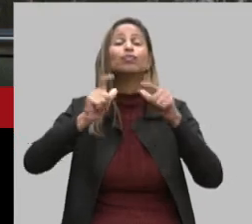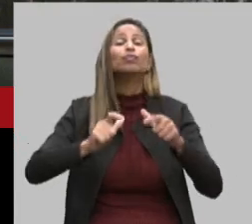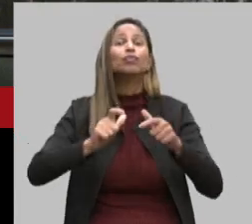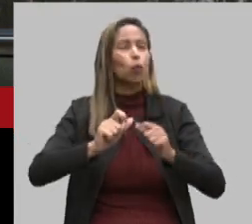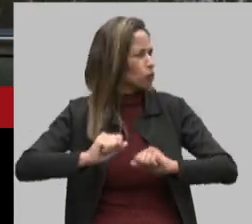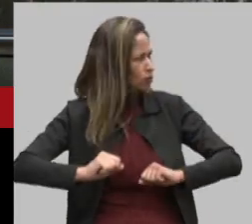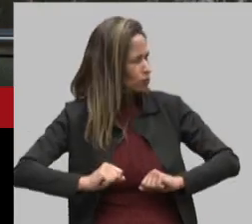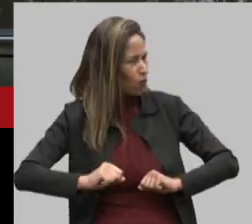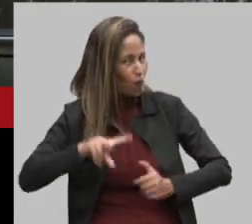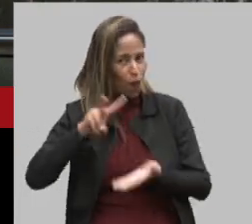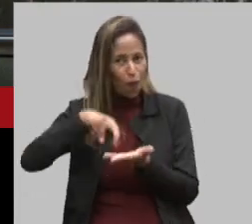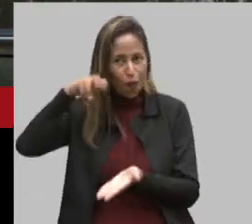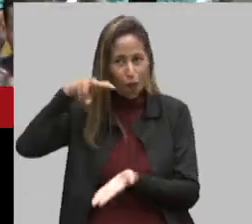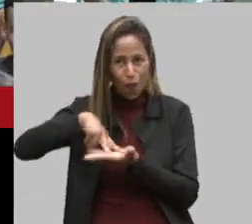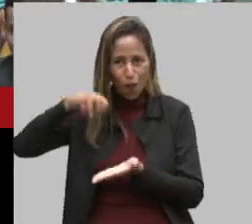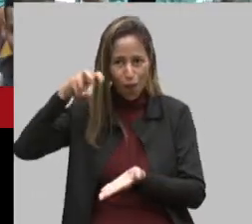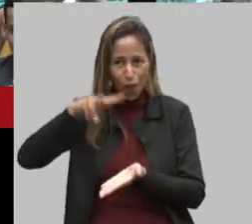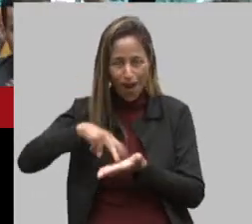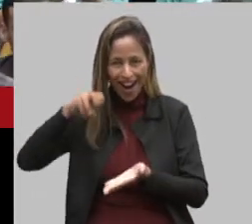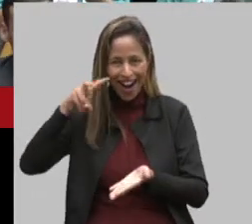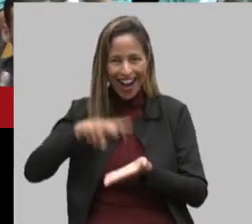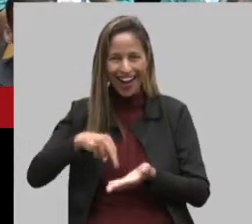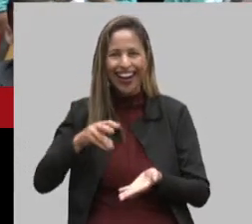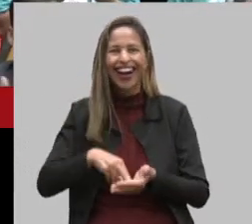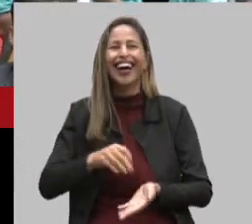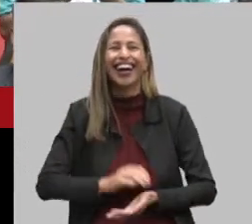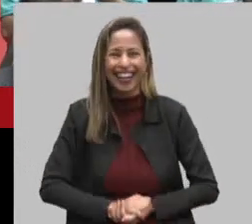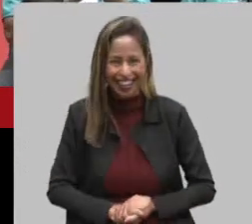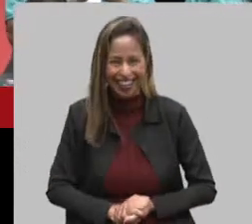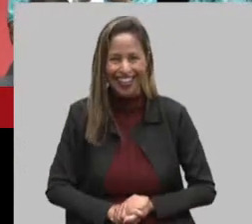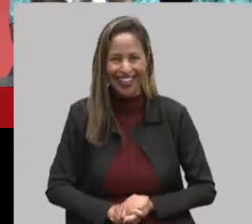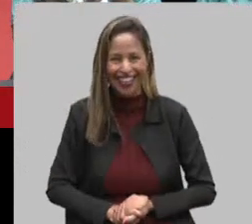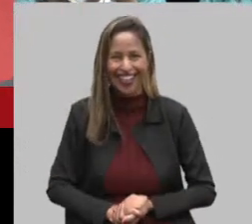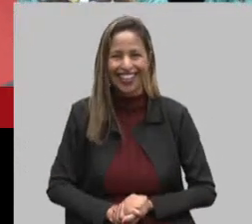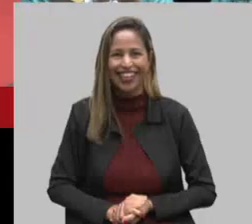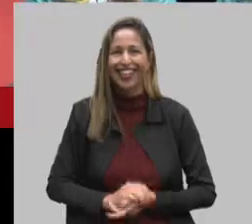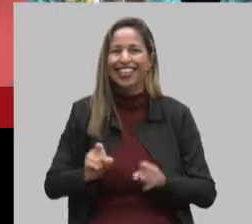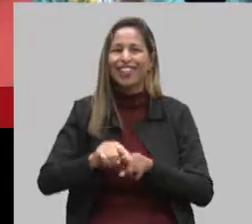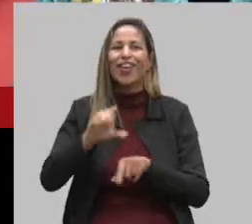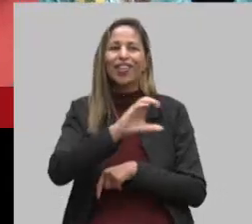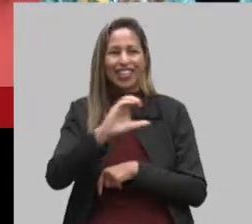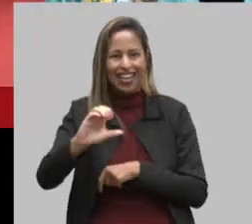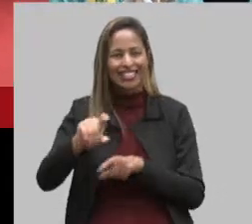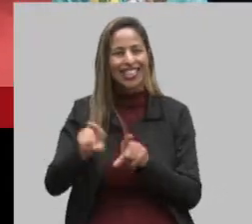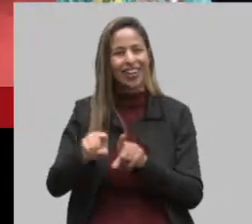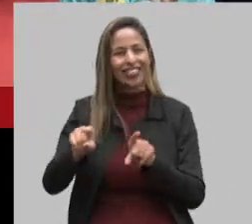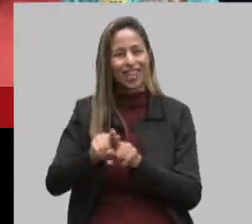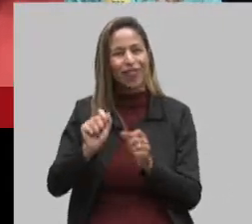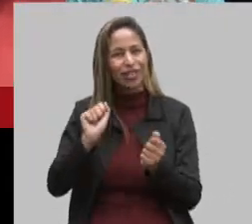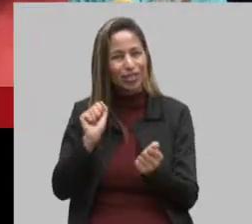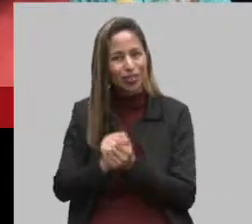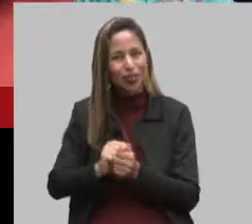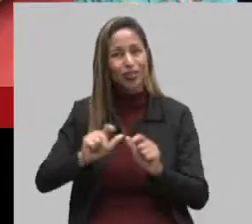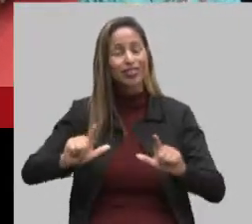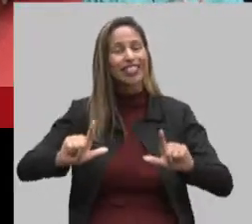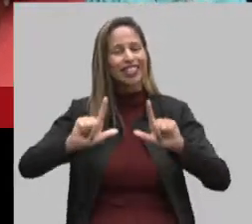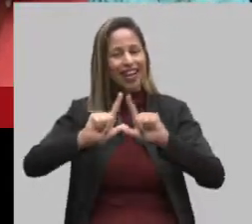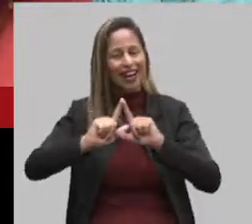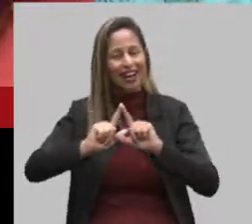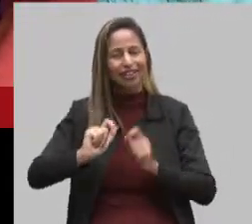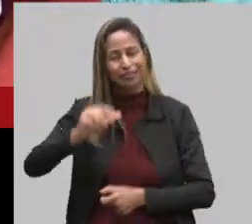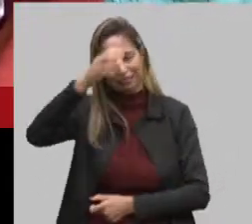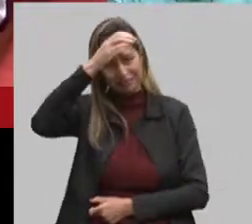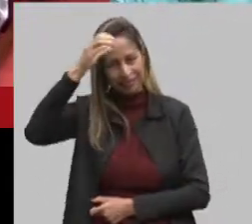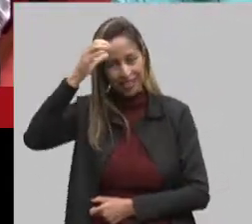triângulo Câmara Municipal de Conceição das Alagoas é a coordenação integram o triângulo Câmara Municipal de